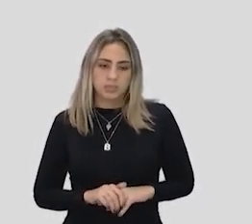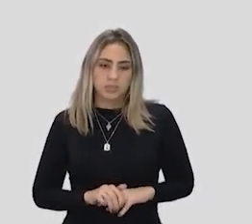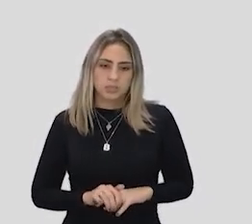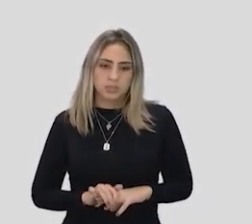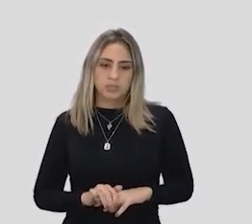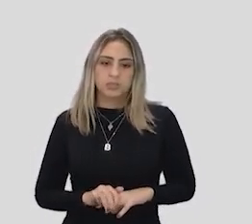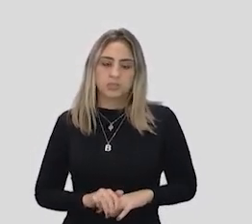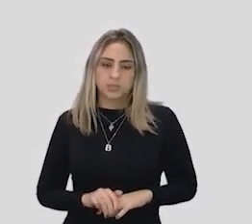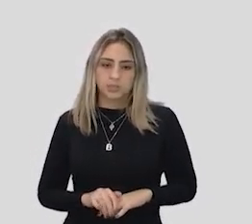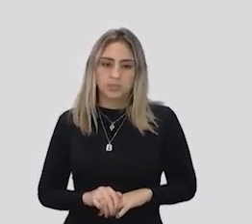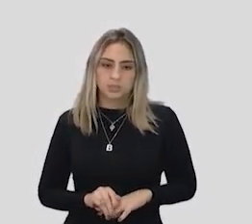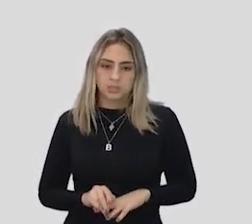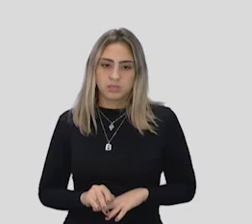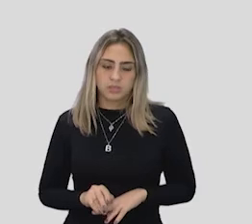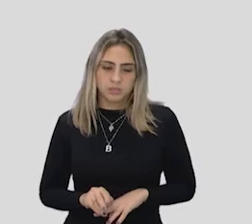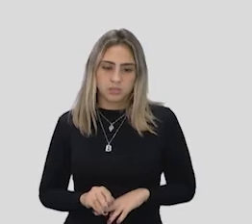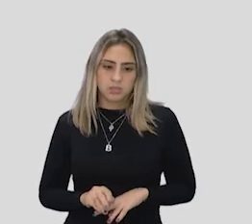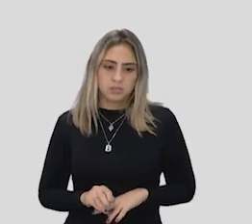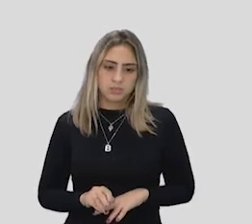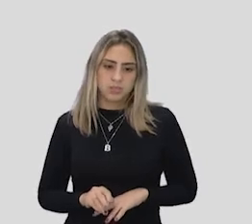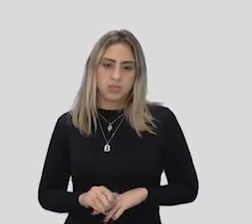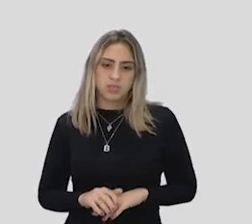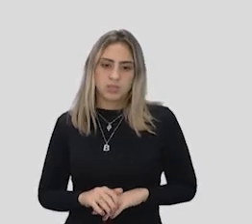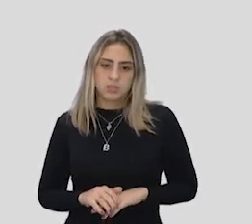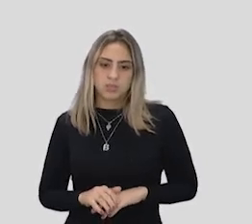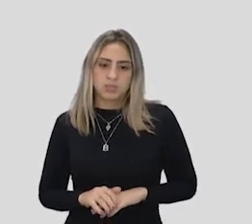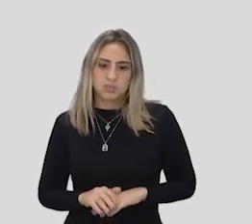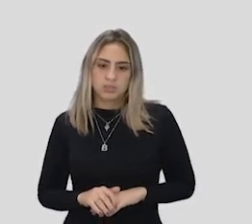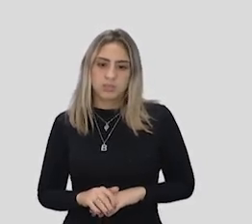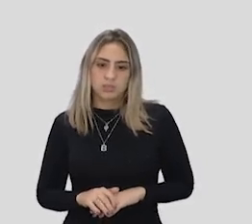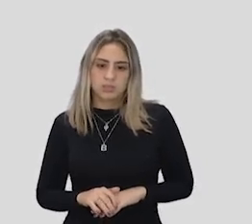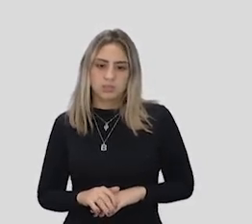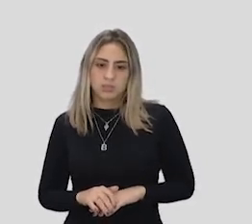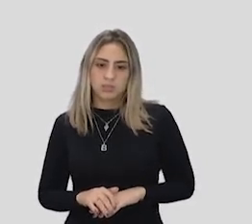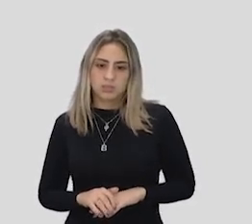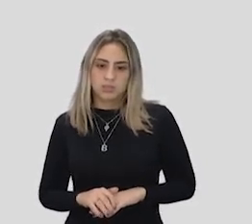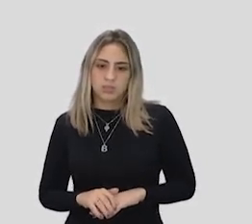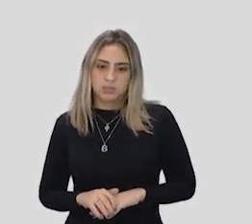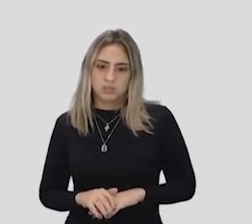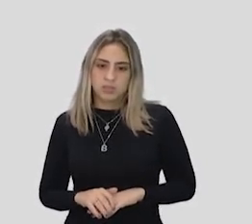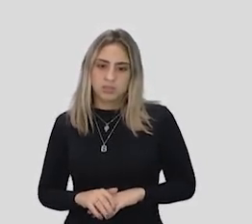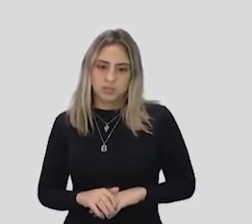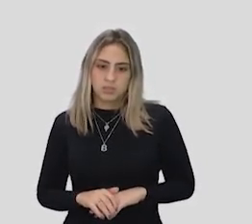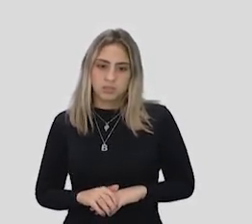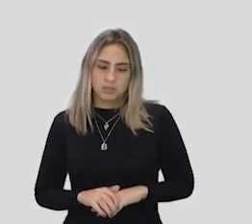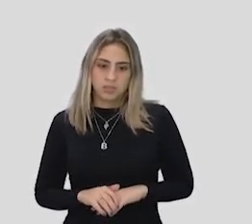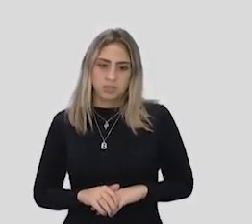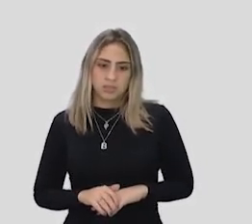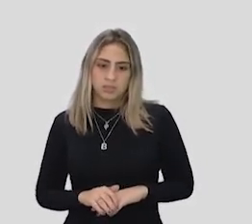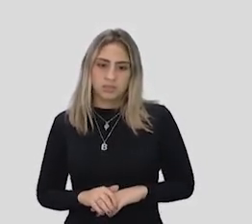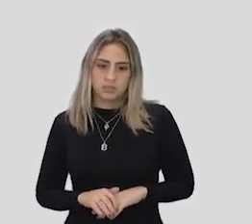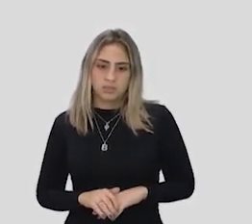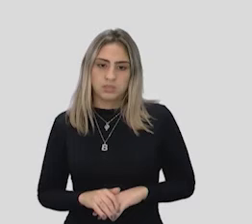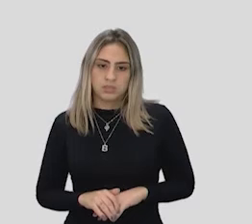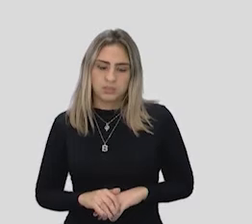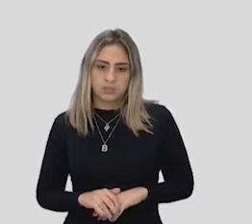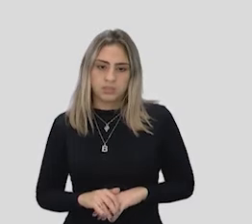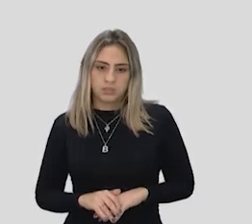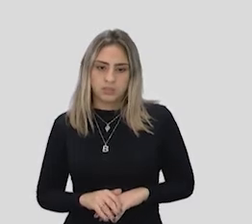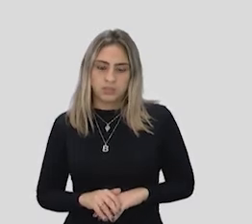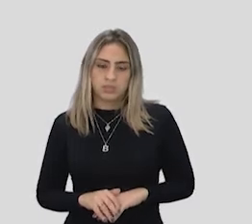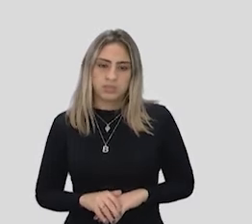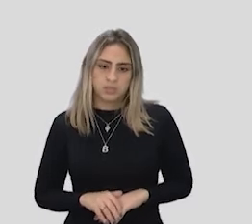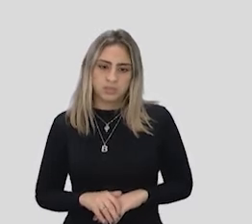está capitalizando, você vai fazer um aumento, então vai ser sempre o 100%, que é 1, mais o